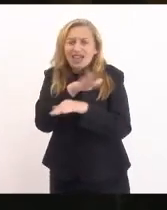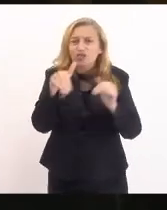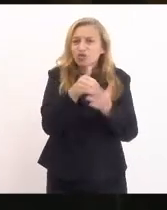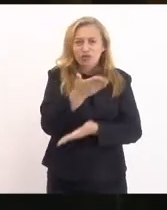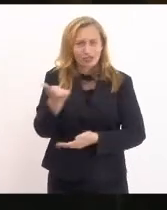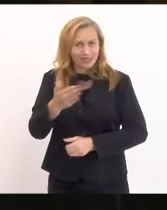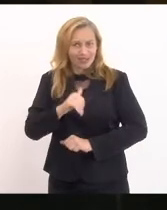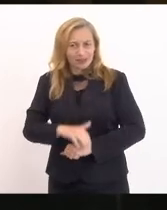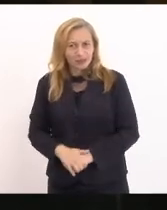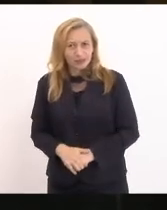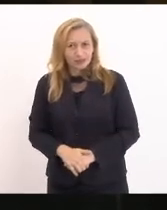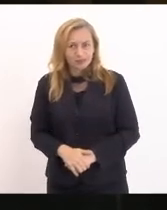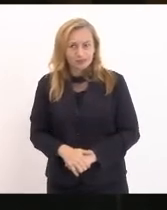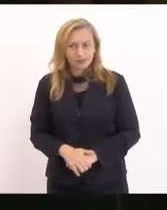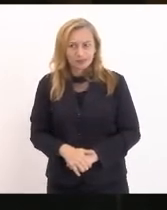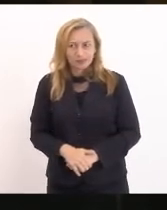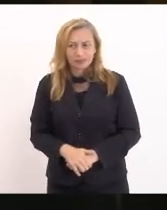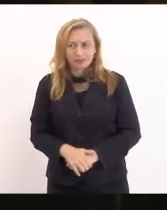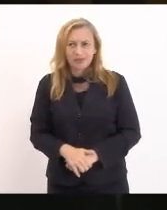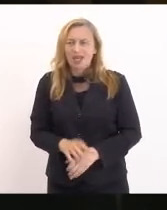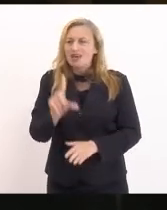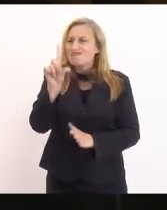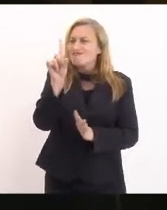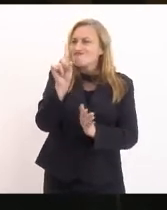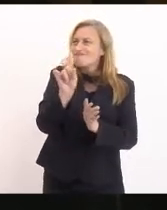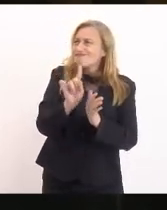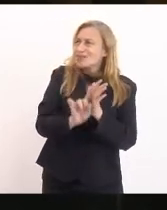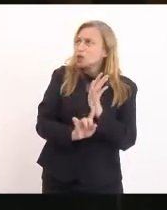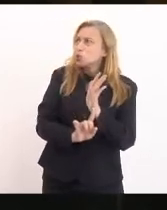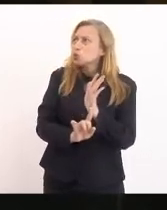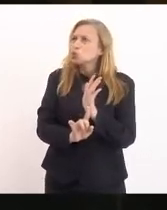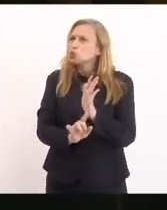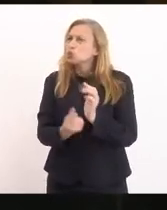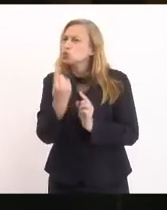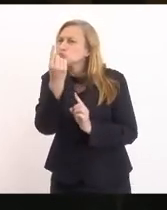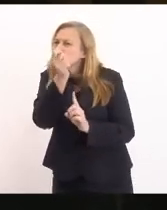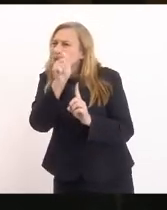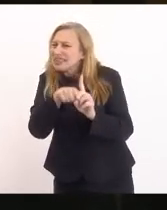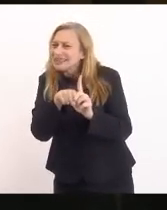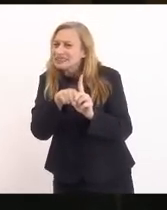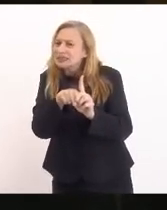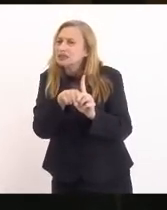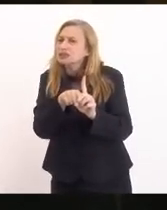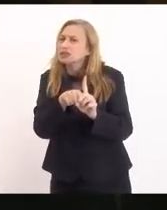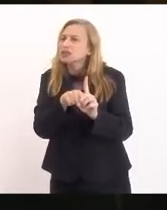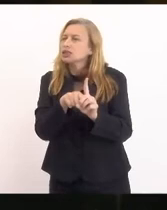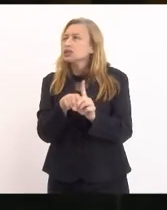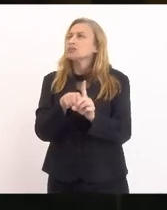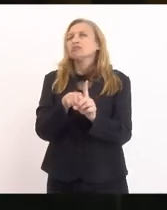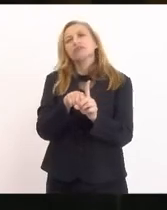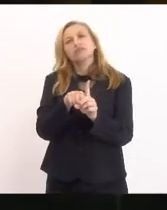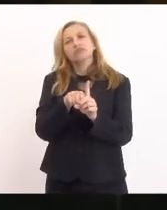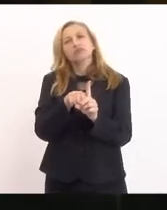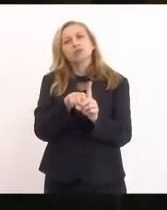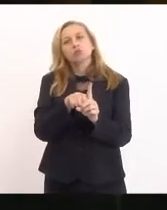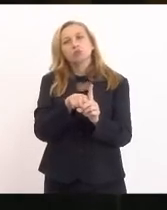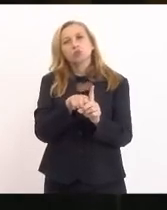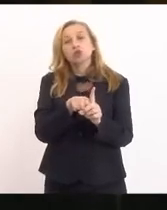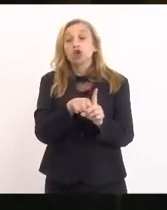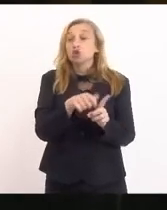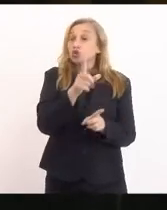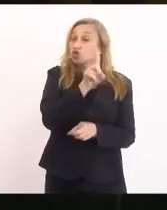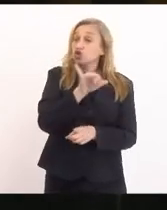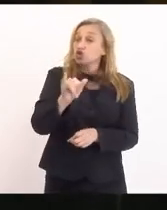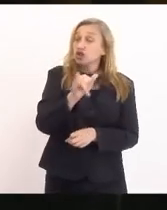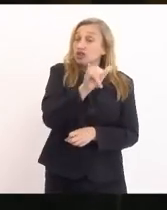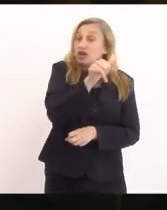todas. Em menos de um mês, contando a partir do dia 24